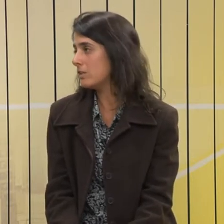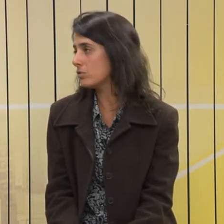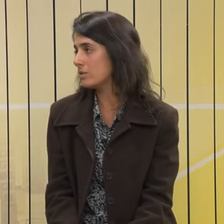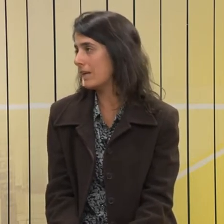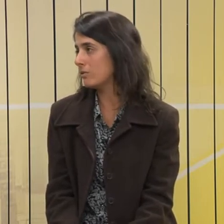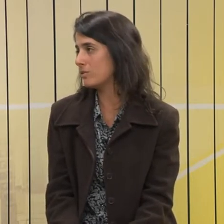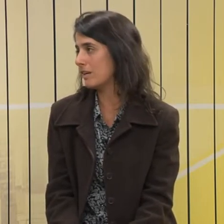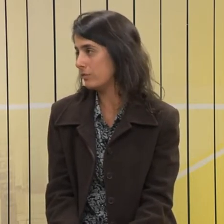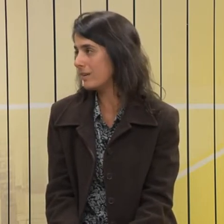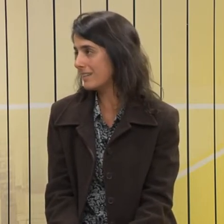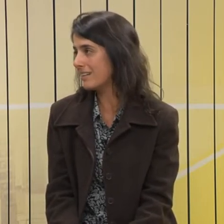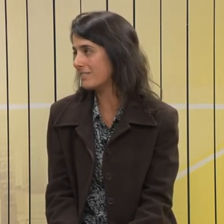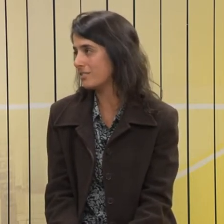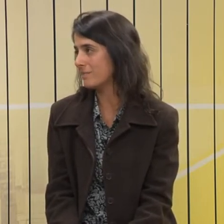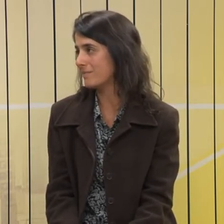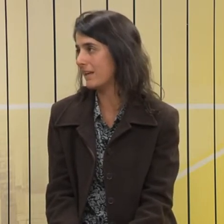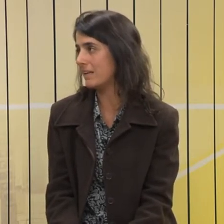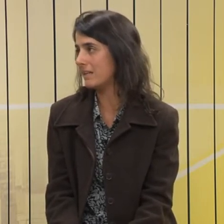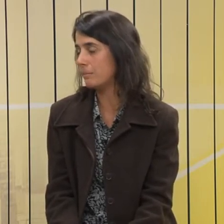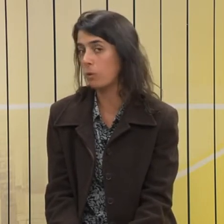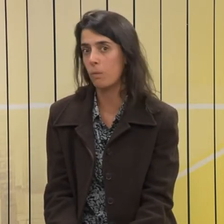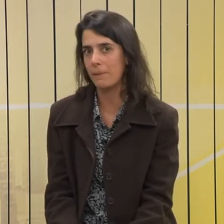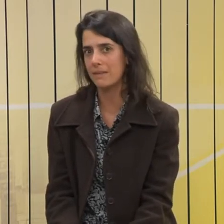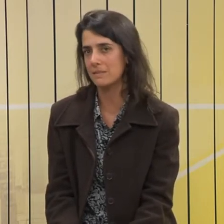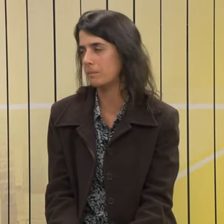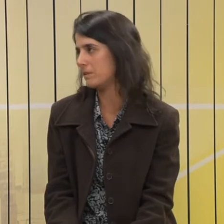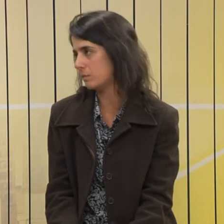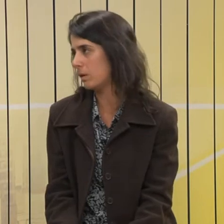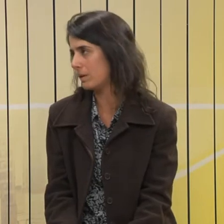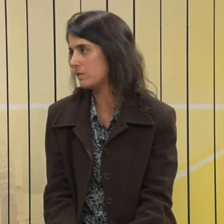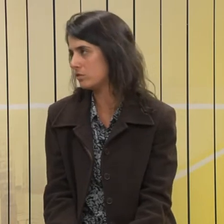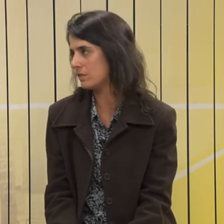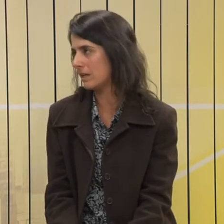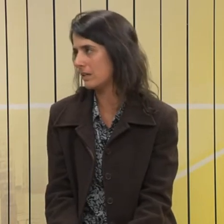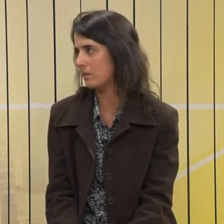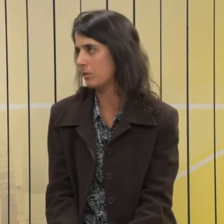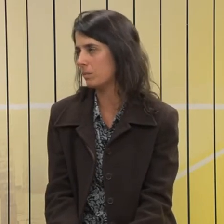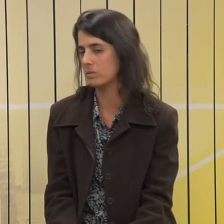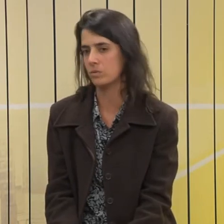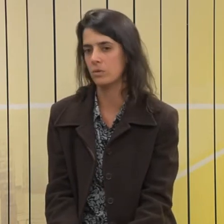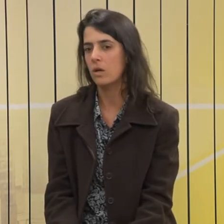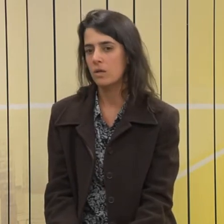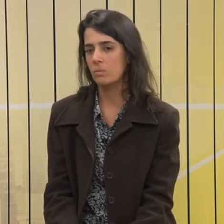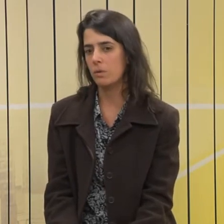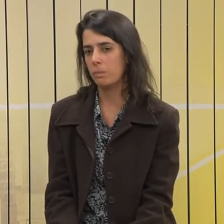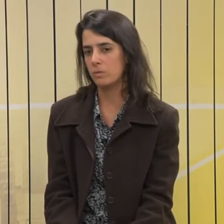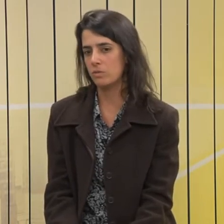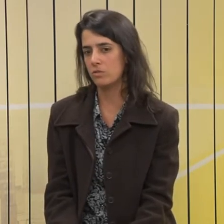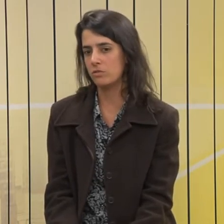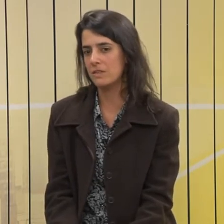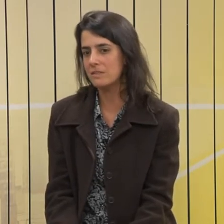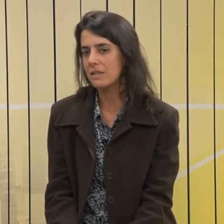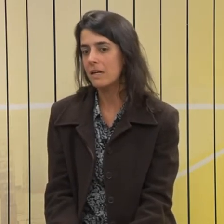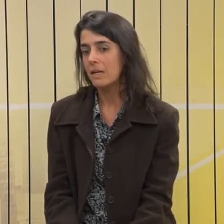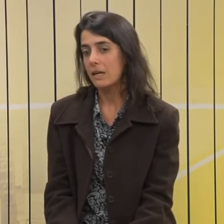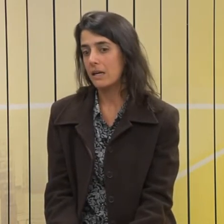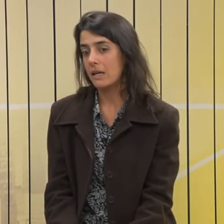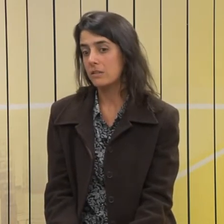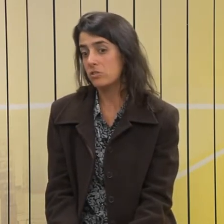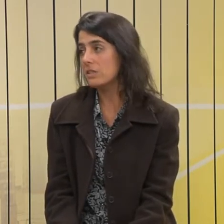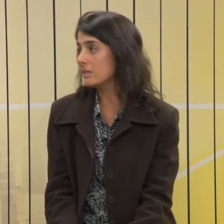para isso, né, o desafio é grande, né? Ele começa principalmente, né, no meu ponto de